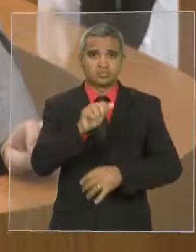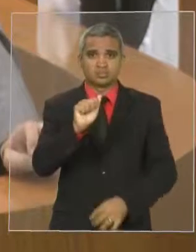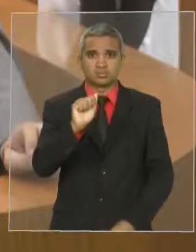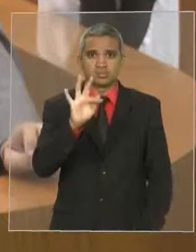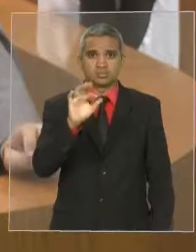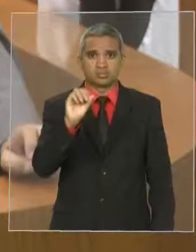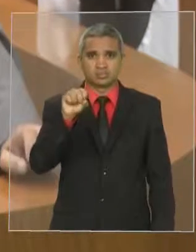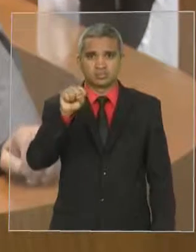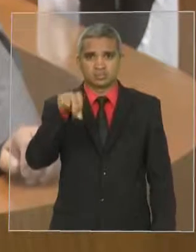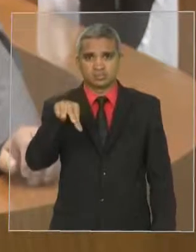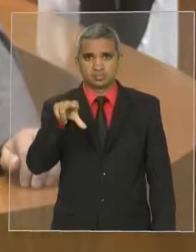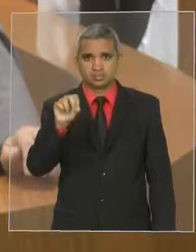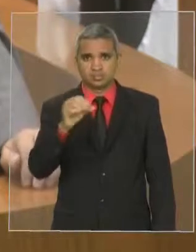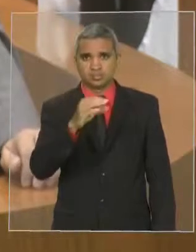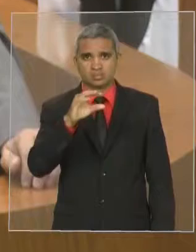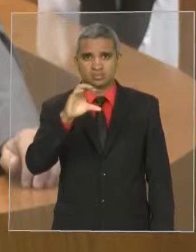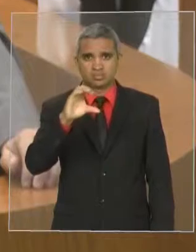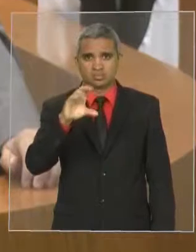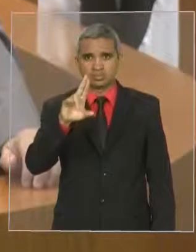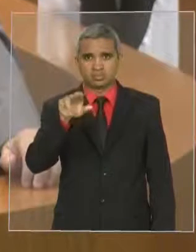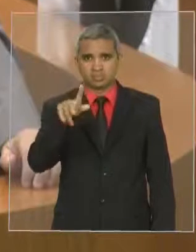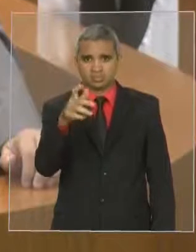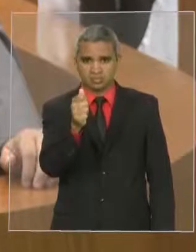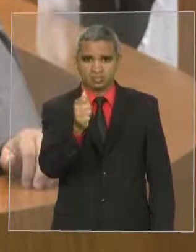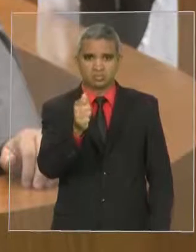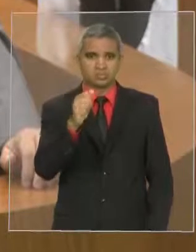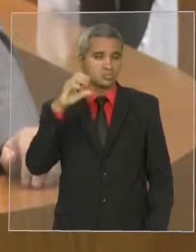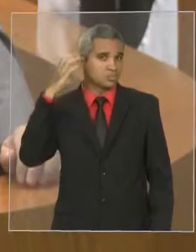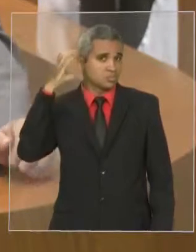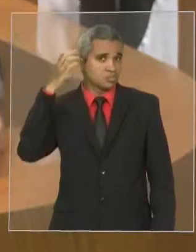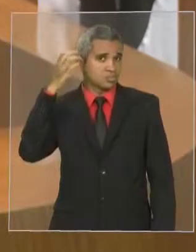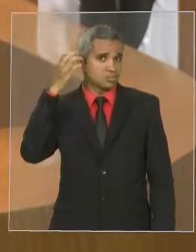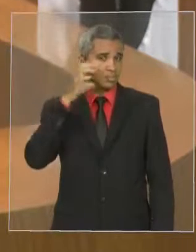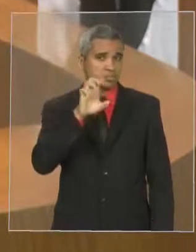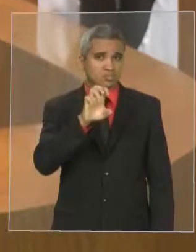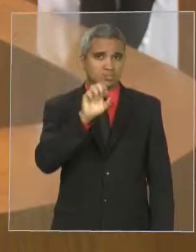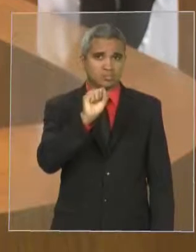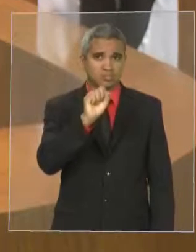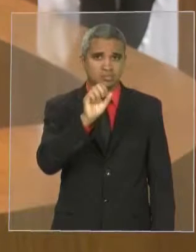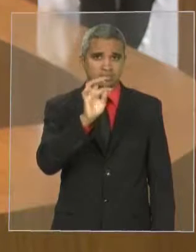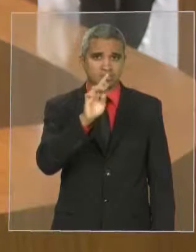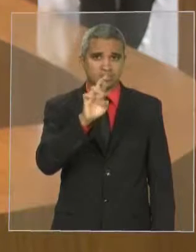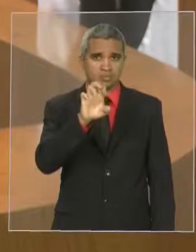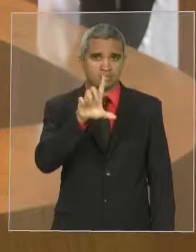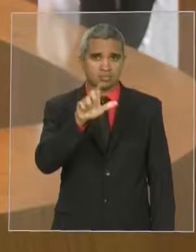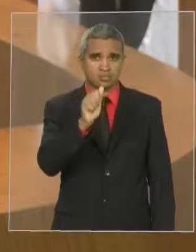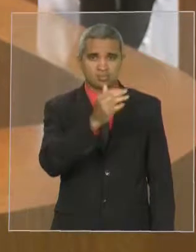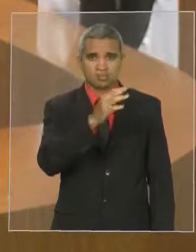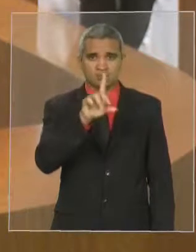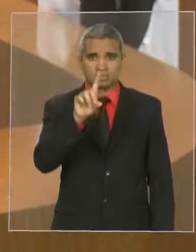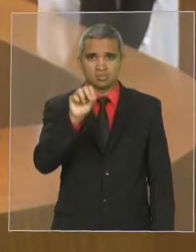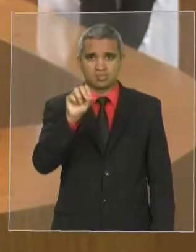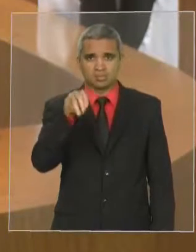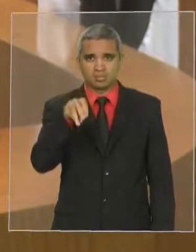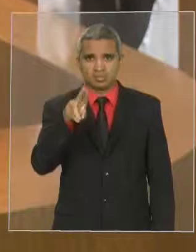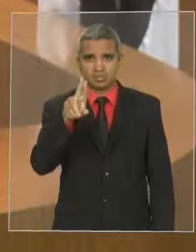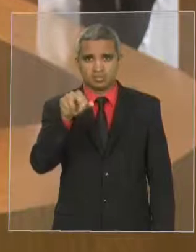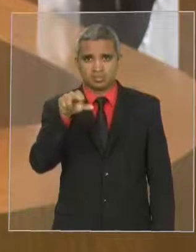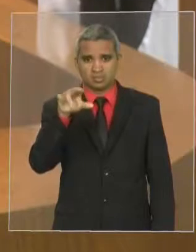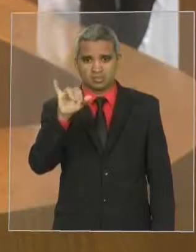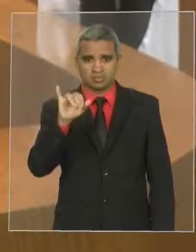Munim, FM, da Associação Comunitária Amigos de Afonso Cunha. O relato que eu